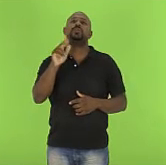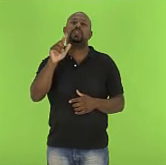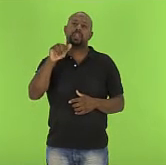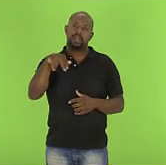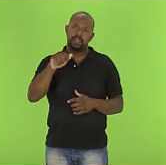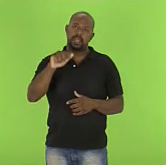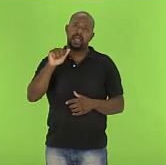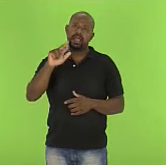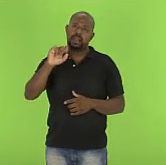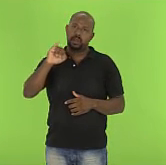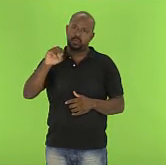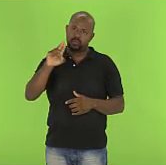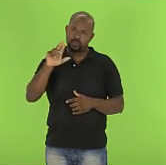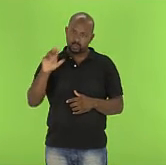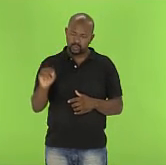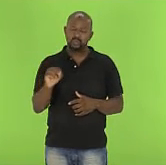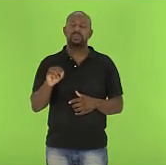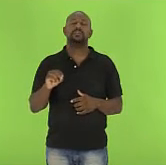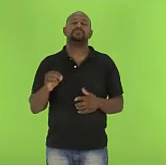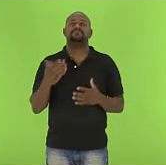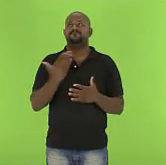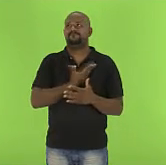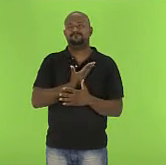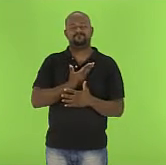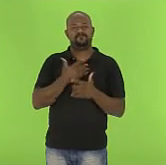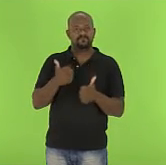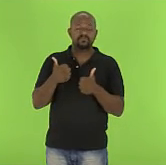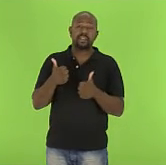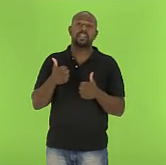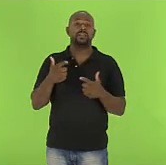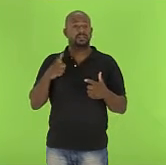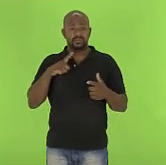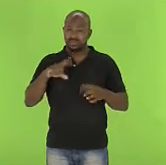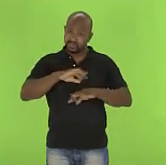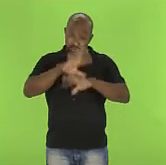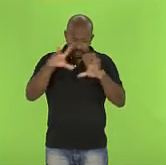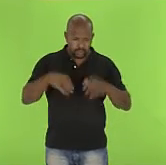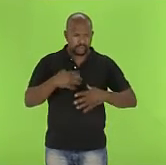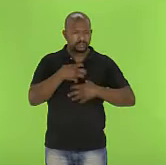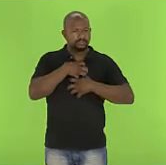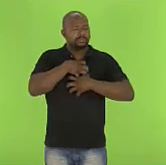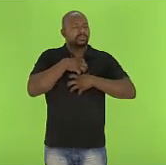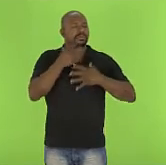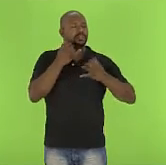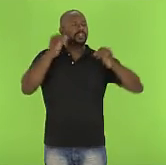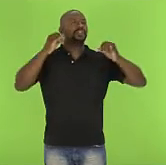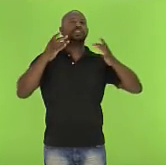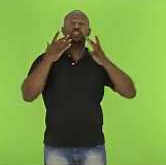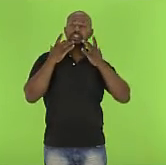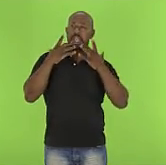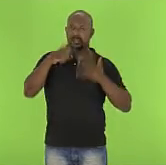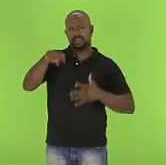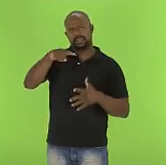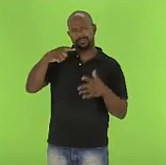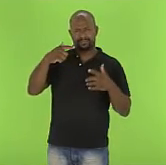Juliana Araújo, que foi nossa parceira aqui, que, embora tivesse toda a energia teatral, e quem trabalha